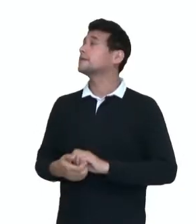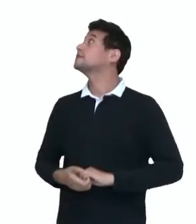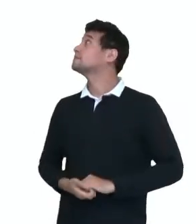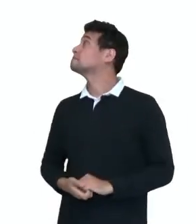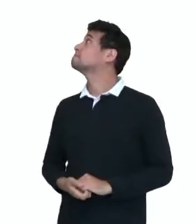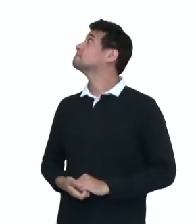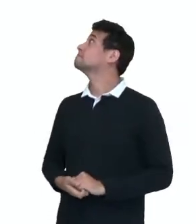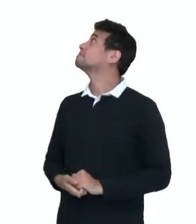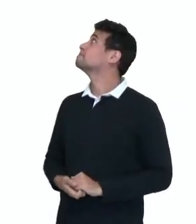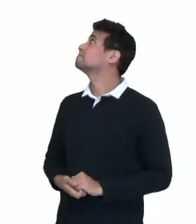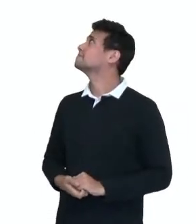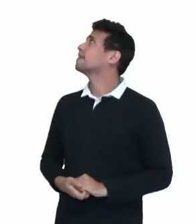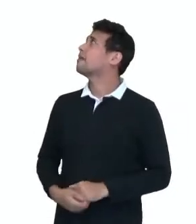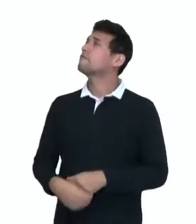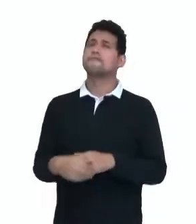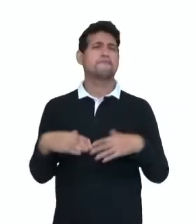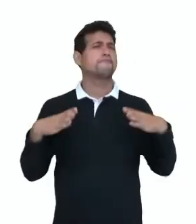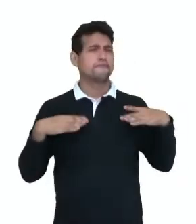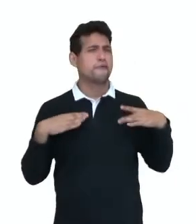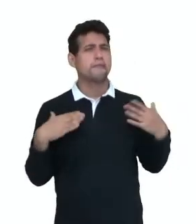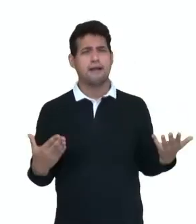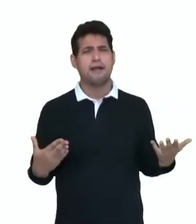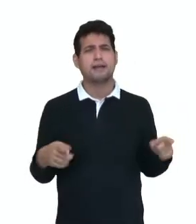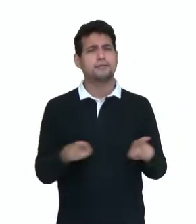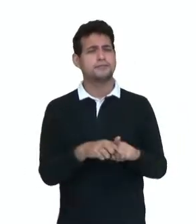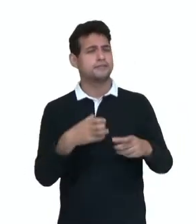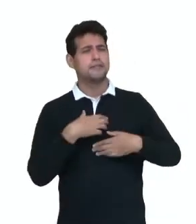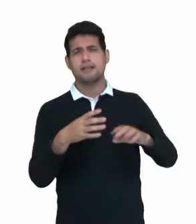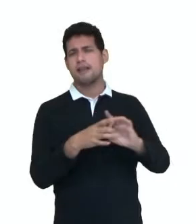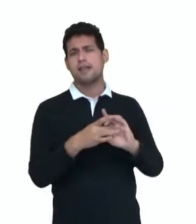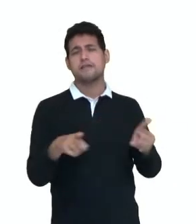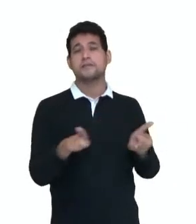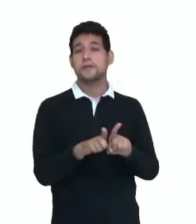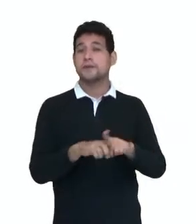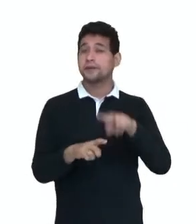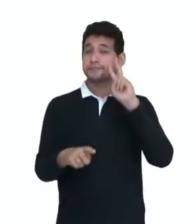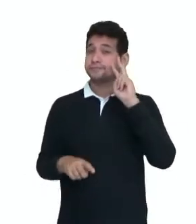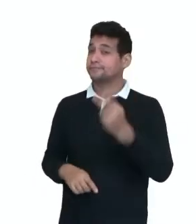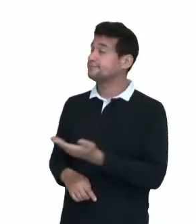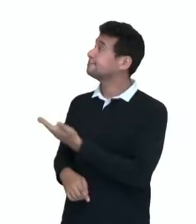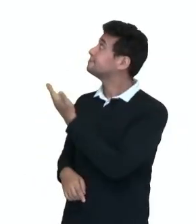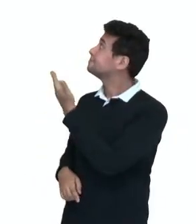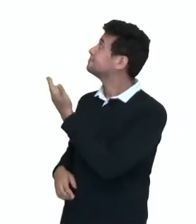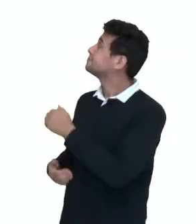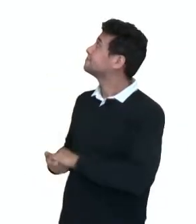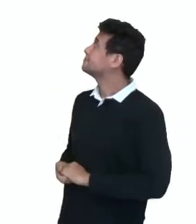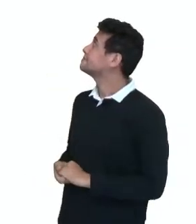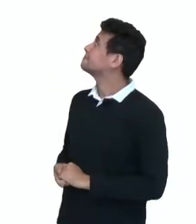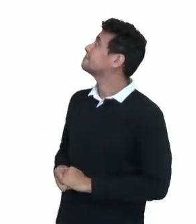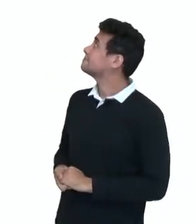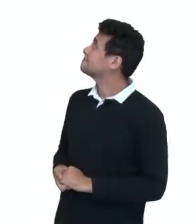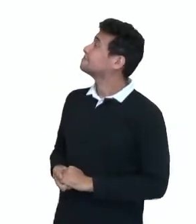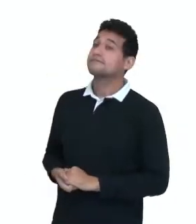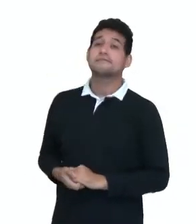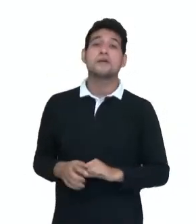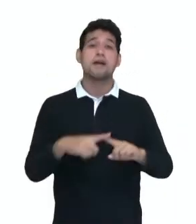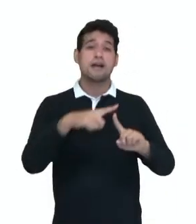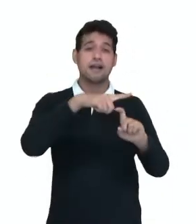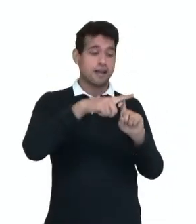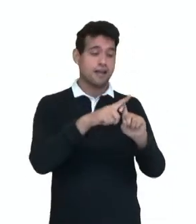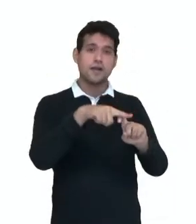bem assim, folgados, né? Se sentem livres. E olha ali onde que ele tá, né? Uma gangorra, pelo